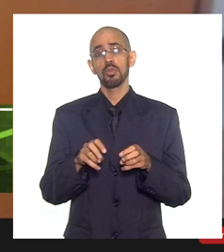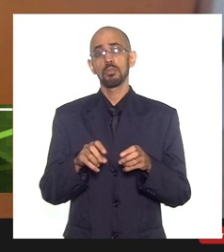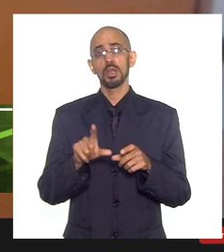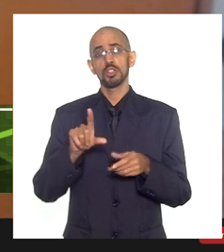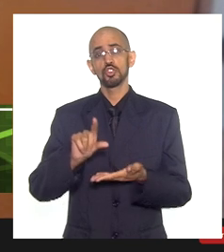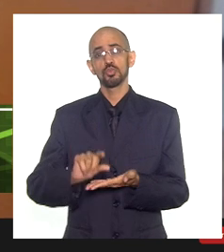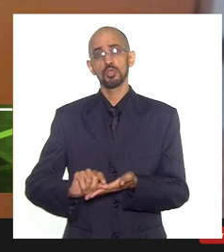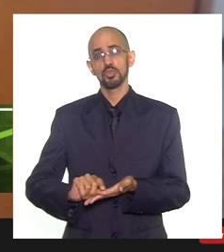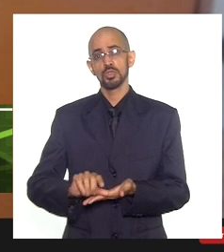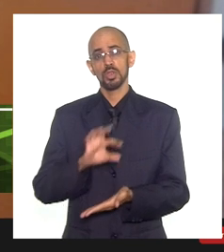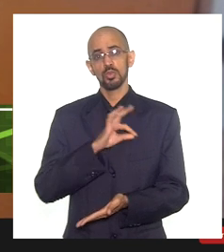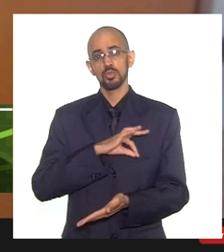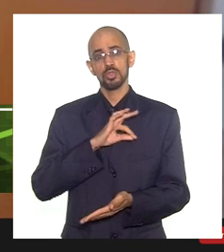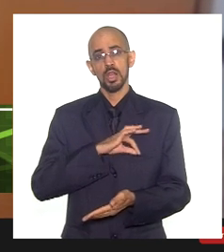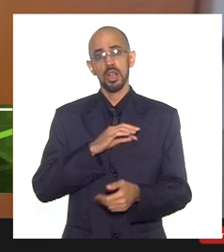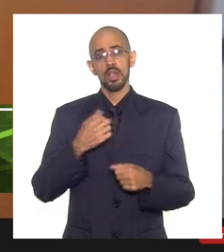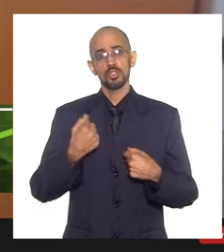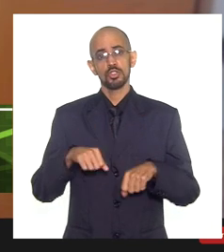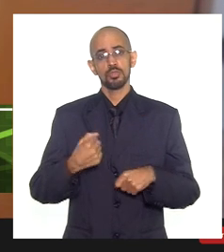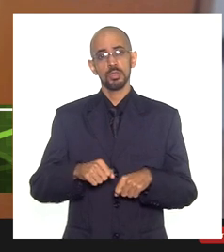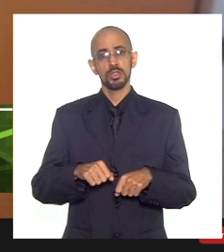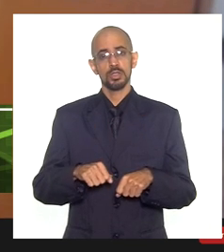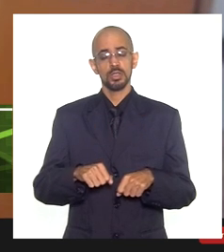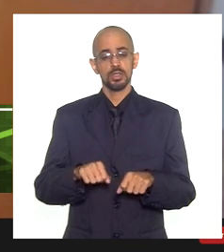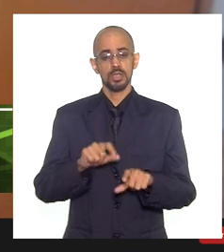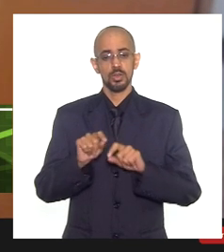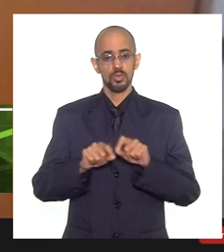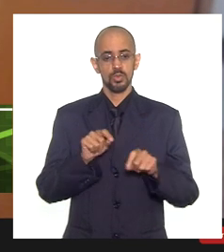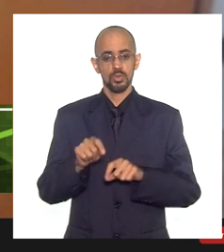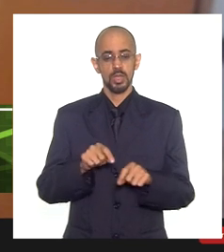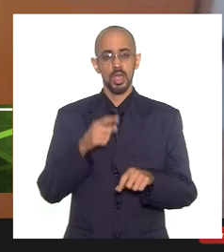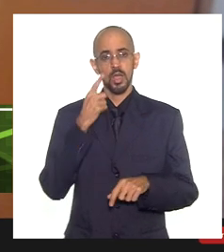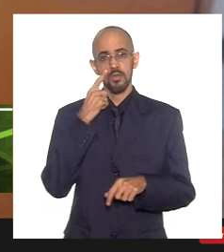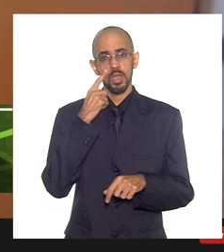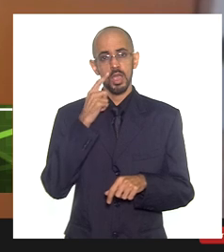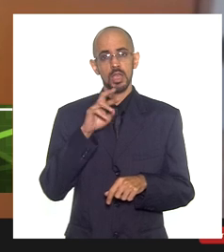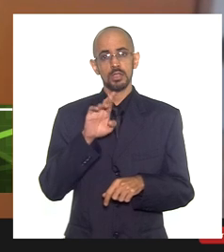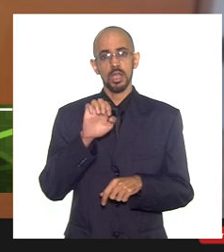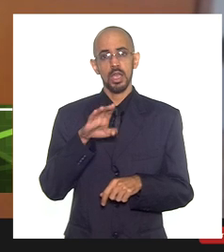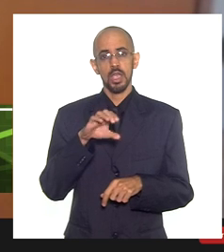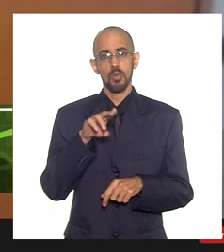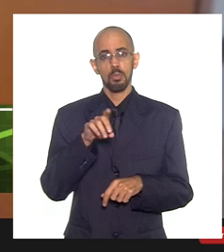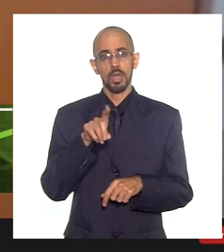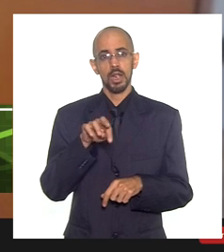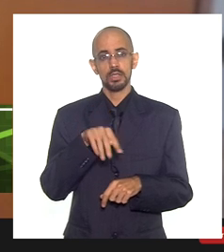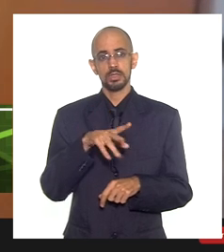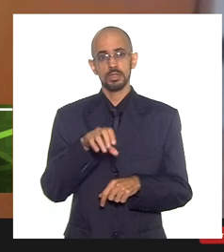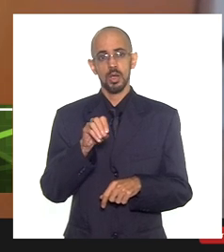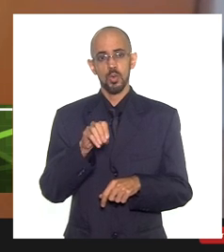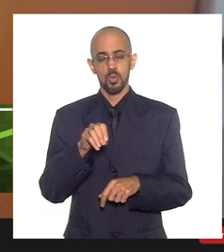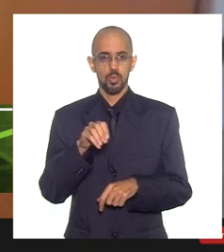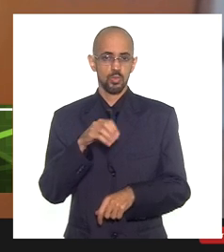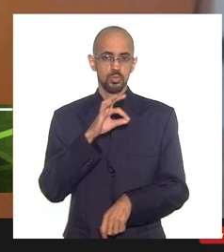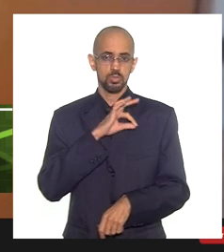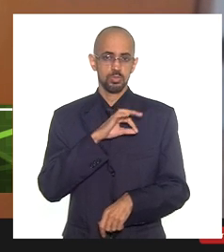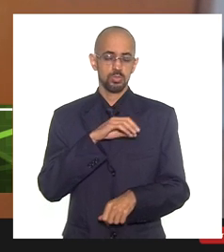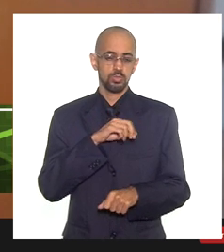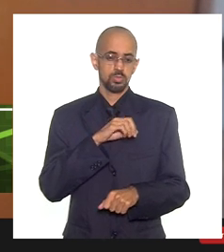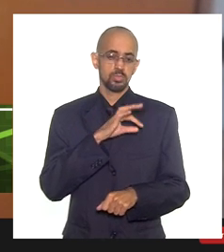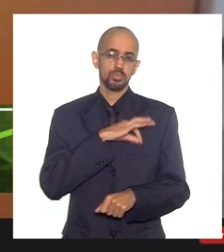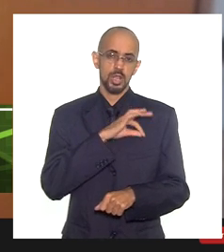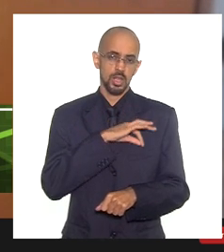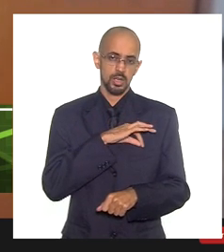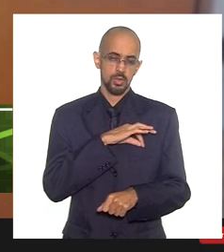enfrentar isso à luz do regime de recuperação fiscal como o deputado Flávio Serafini colocou e queria já dizer deputado